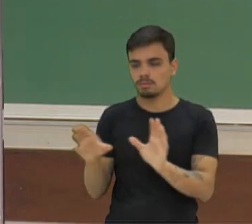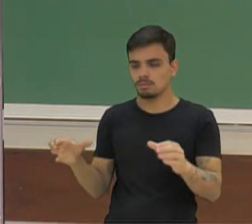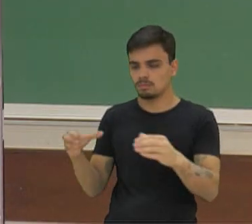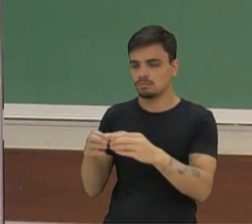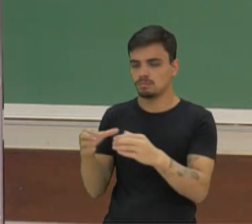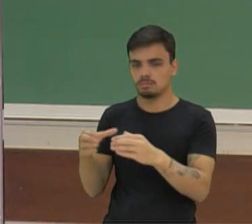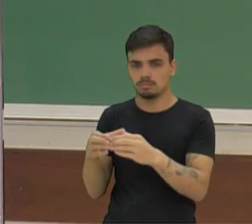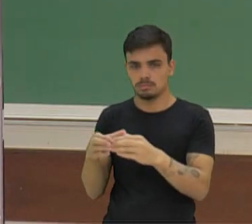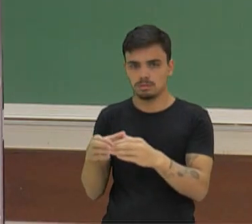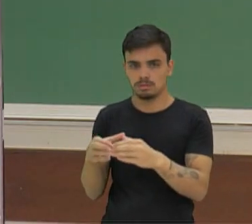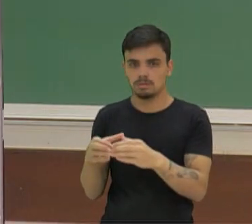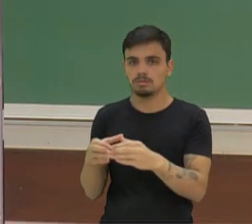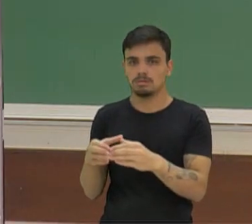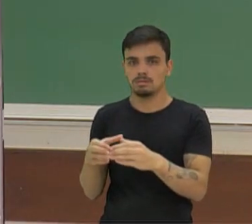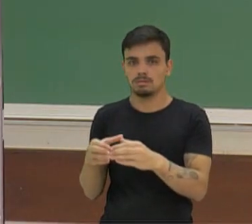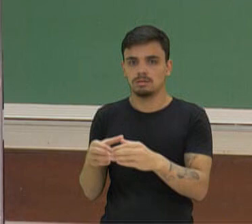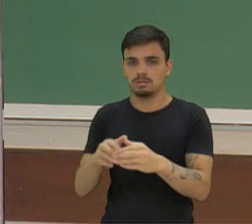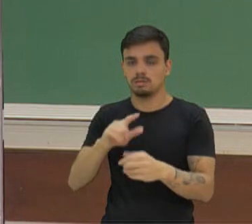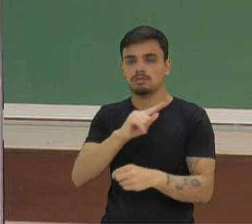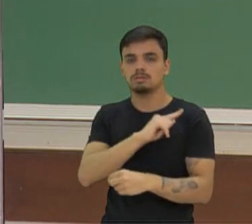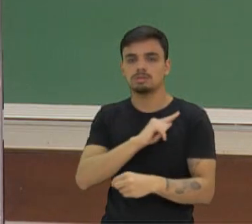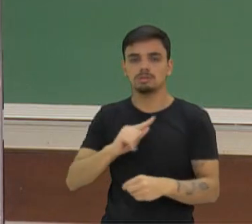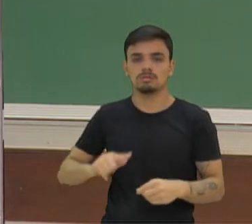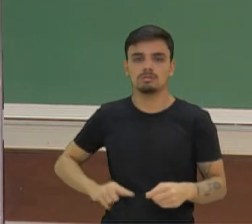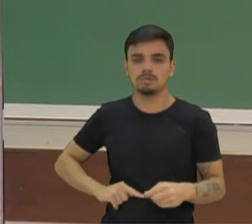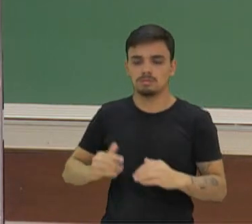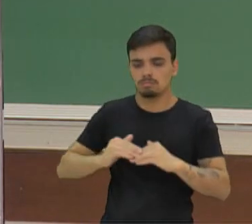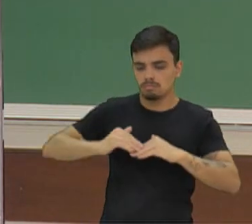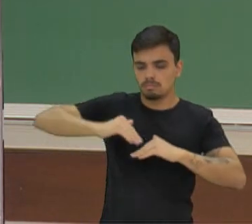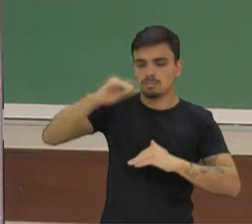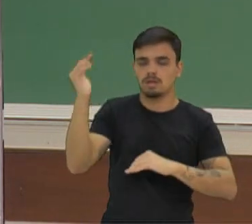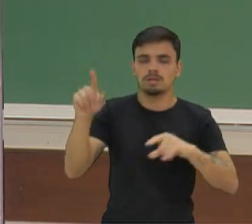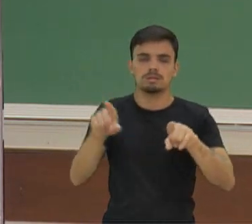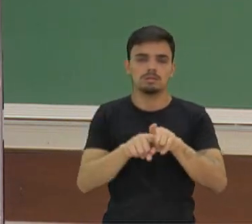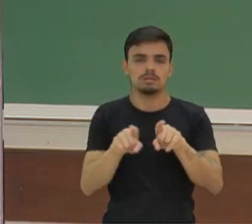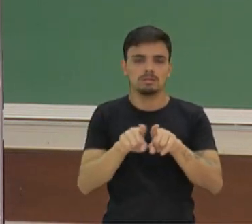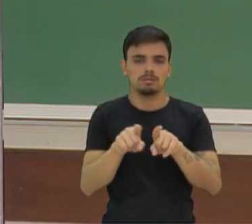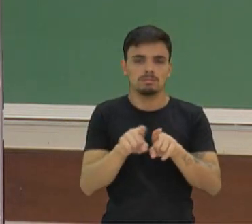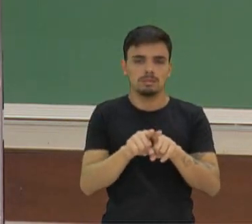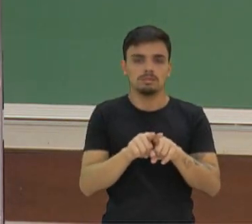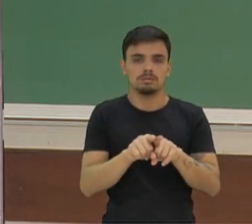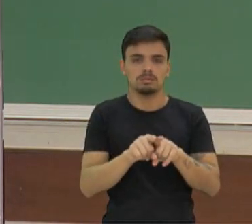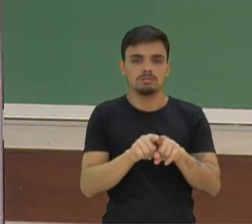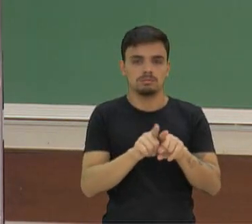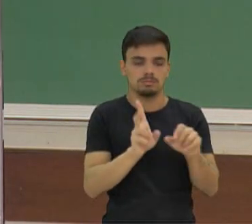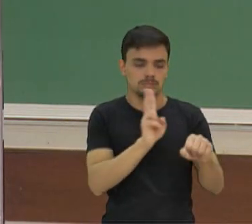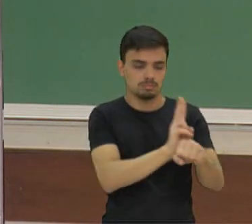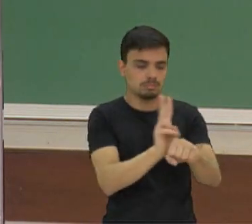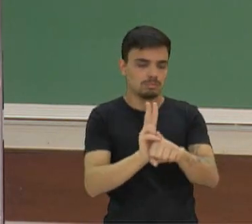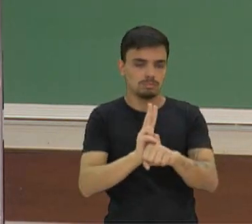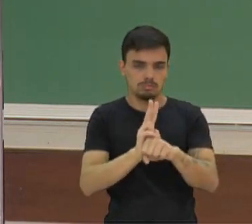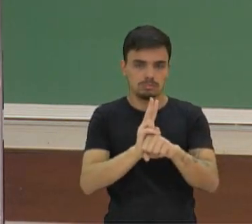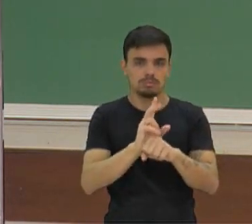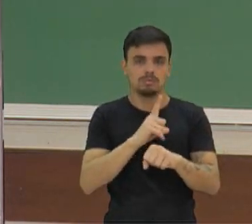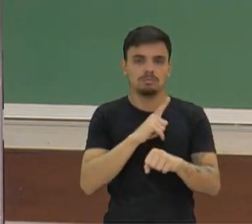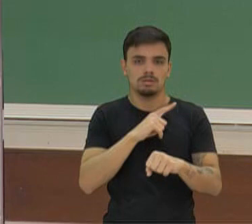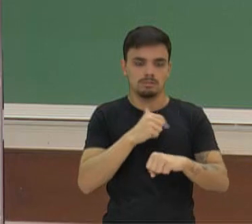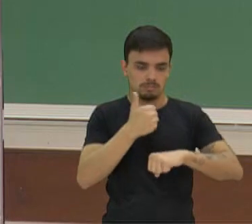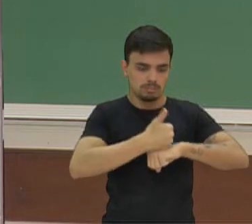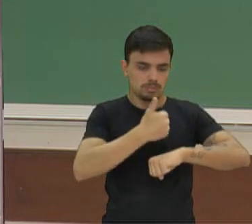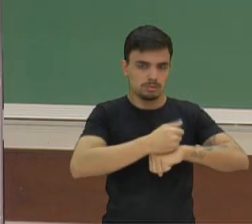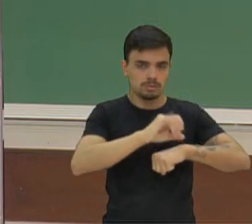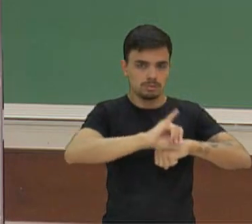fosse, que ela se governasse mais, e os conservadores pensavam diferente, o poder central precisa